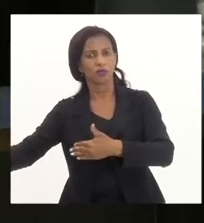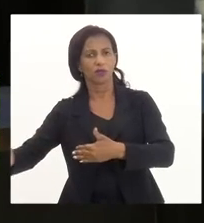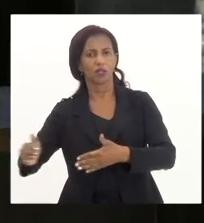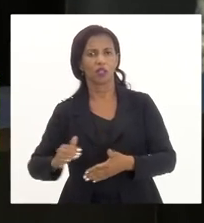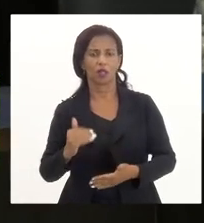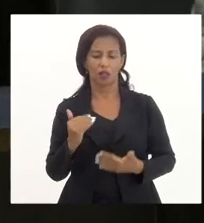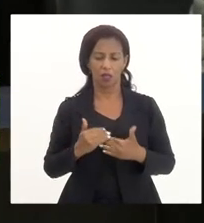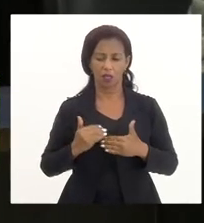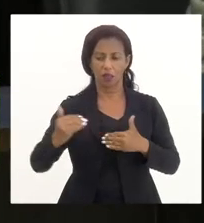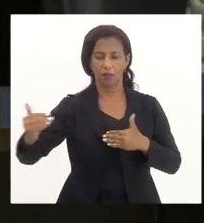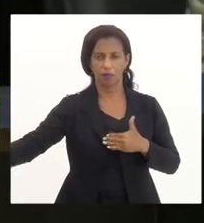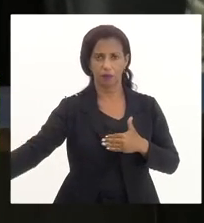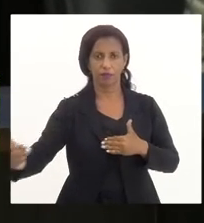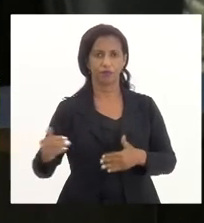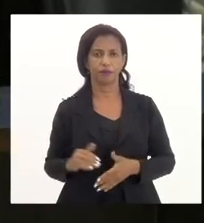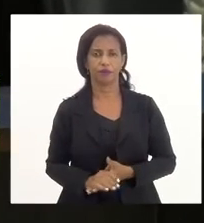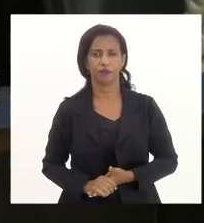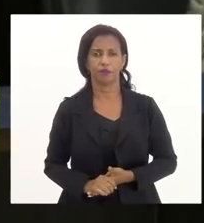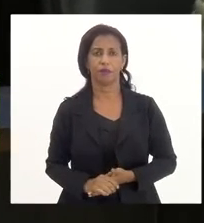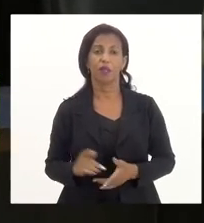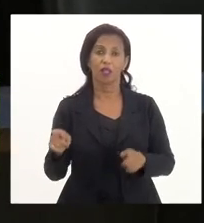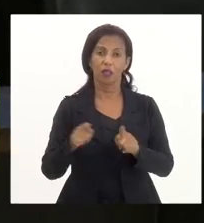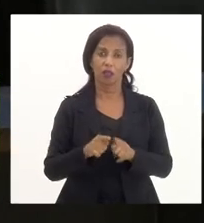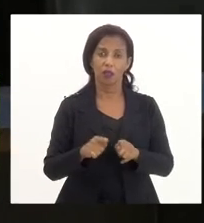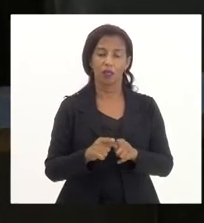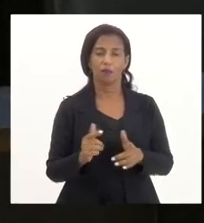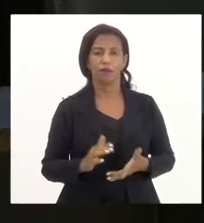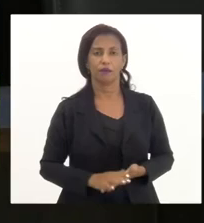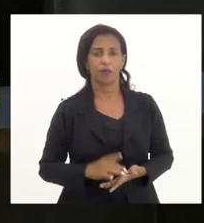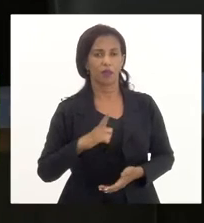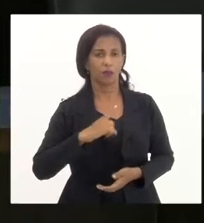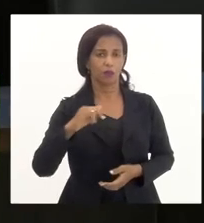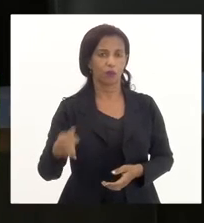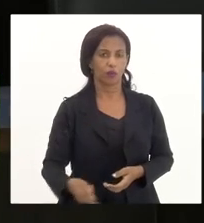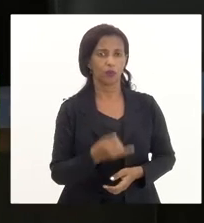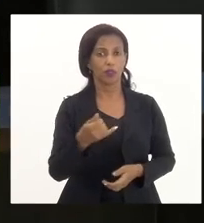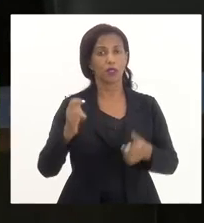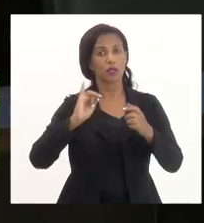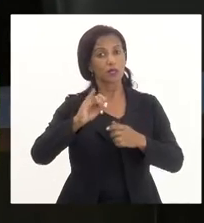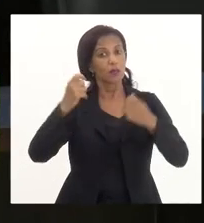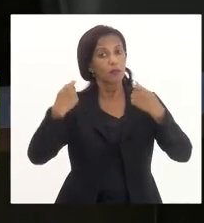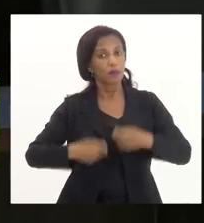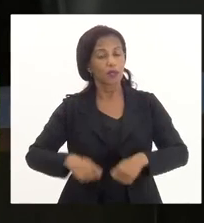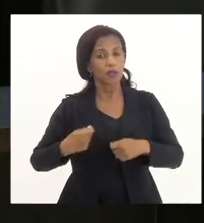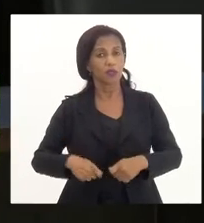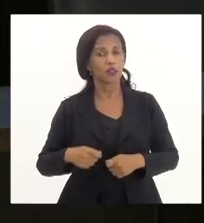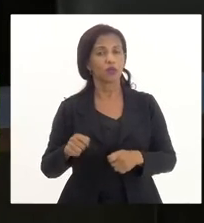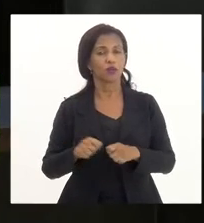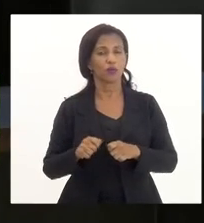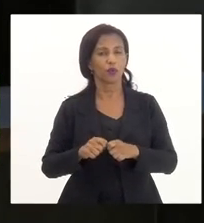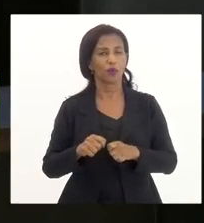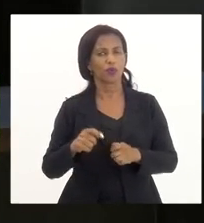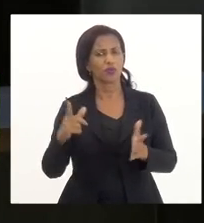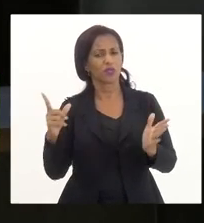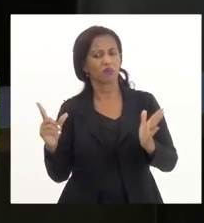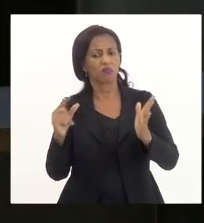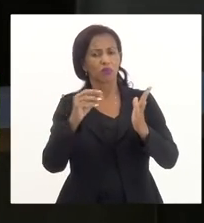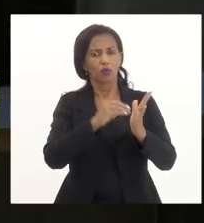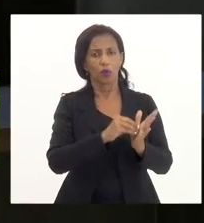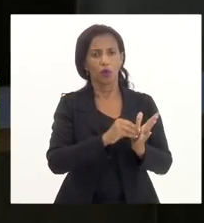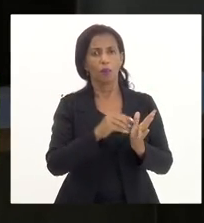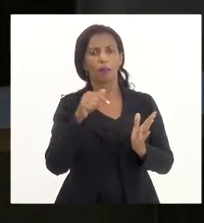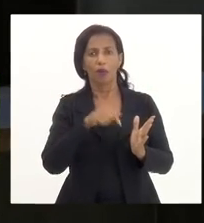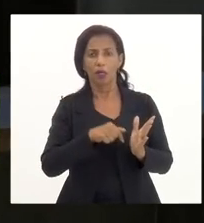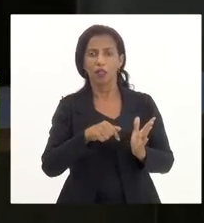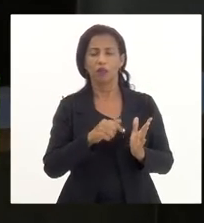daqui para frente e além do mais nós temos a possibilidade se necessário for inclusive de fazer alguma ressalva para